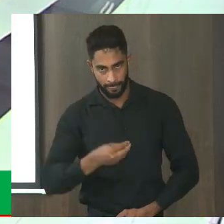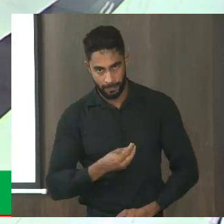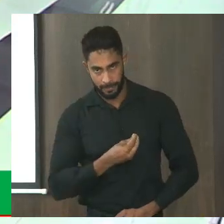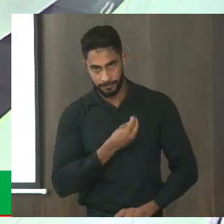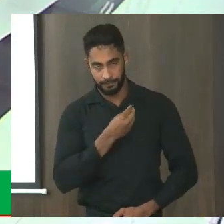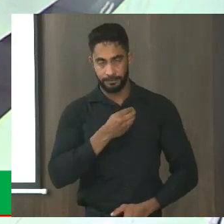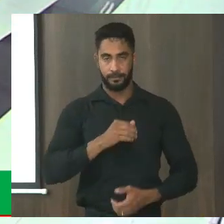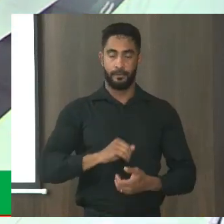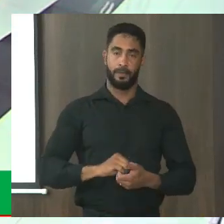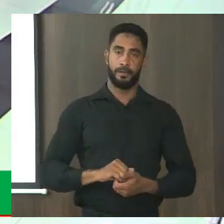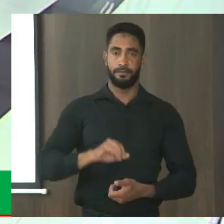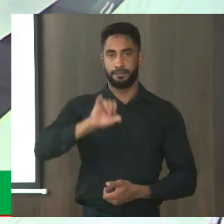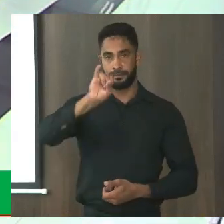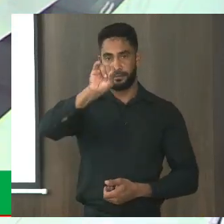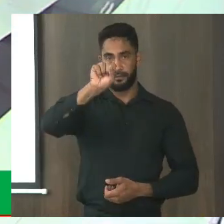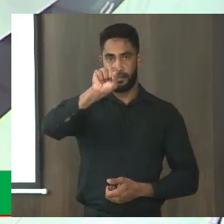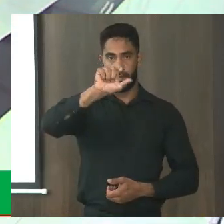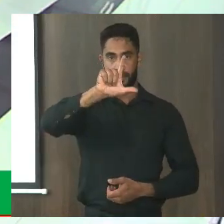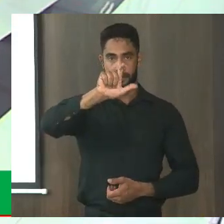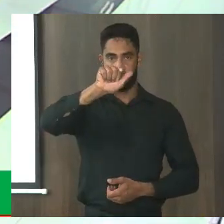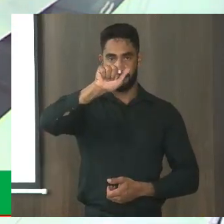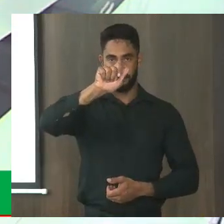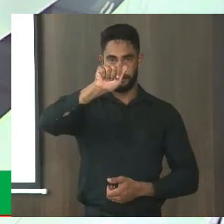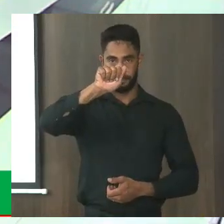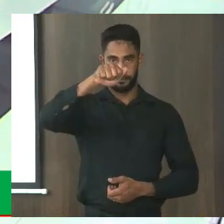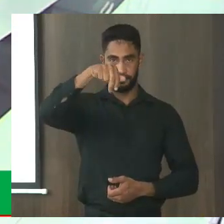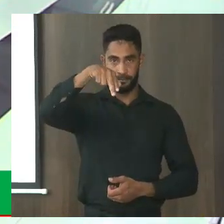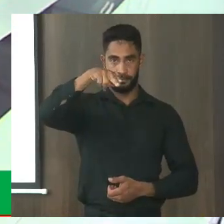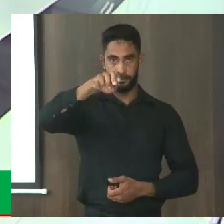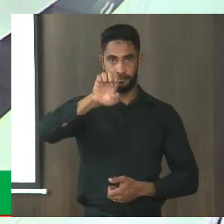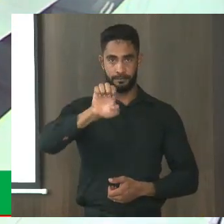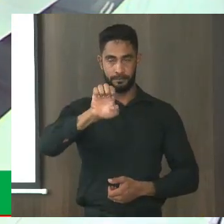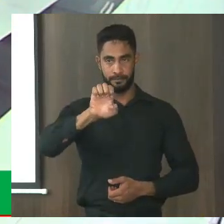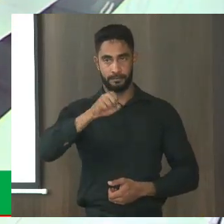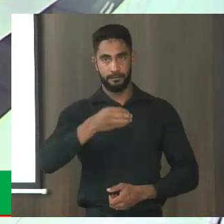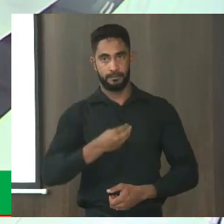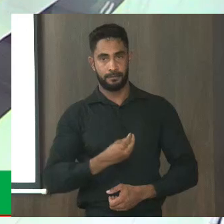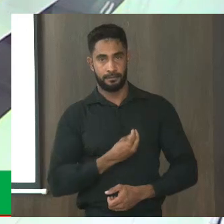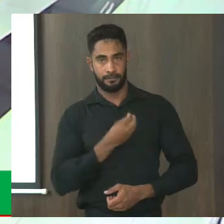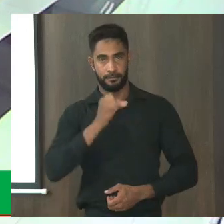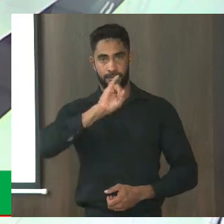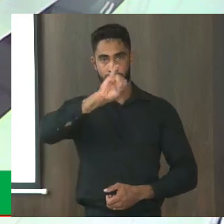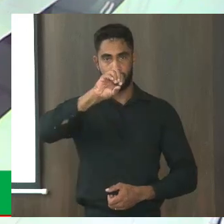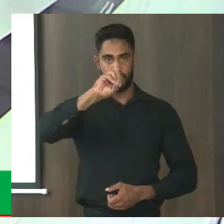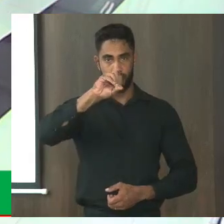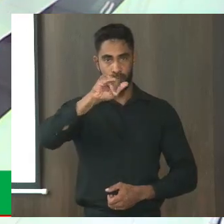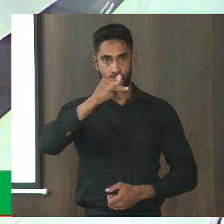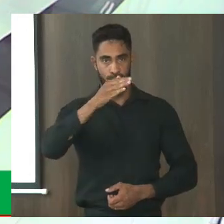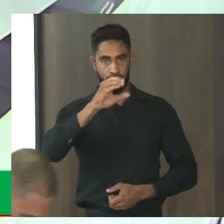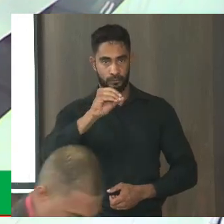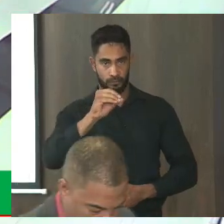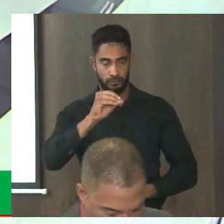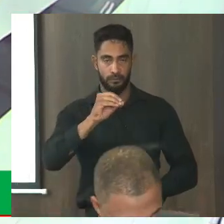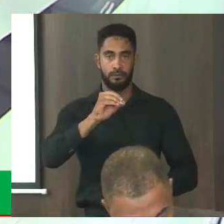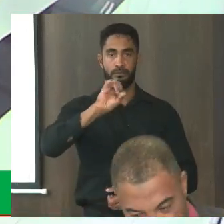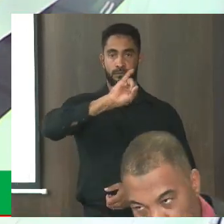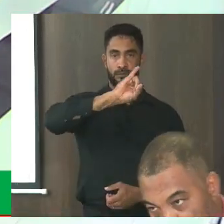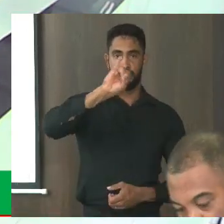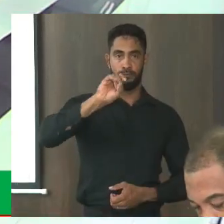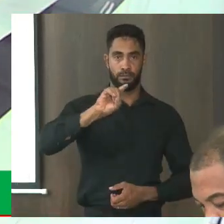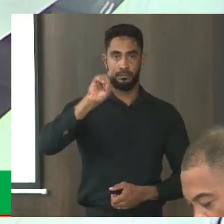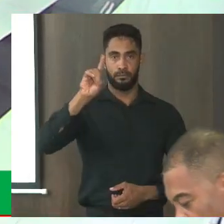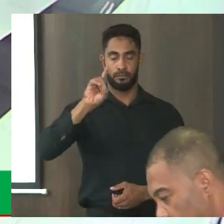Caires, Presente. Islane da Silva Pedro, Presente. João Pereira da Silva, José Tarcísio